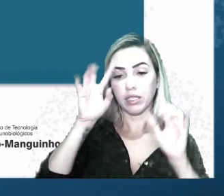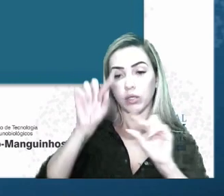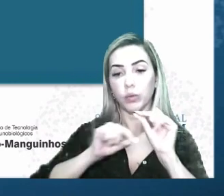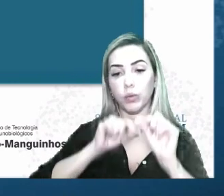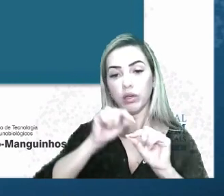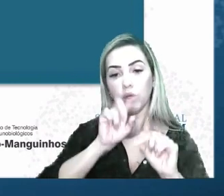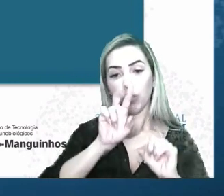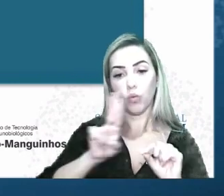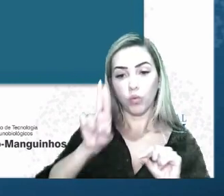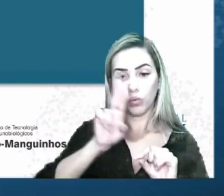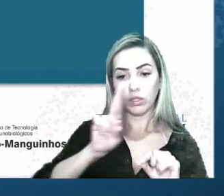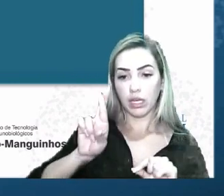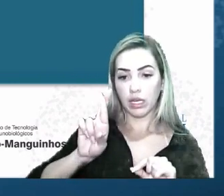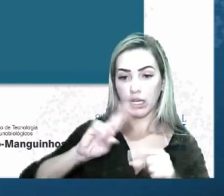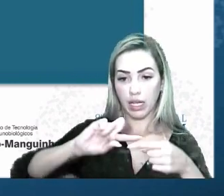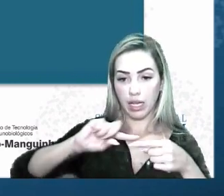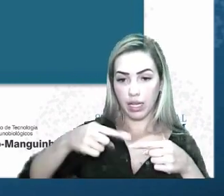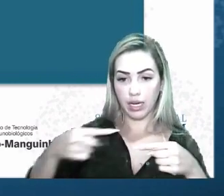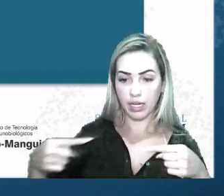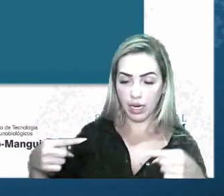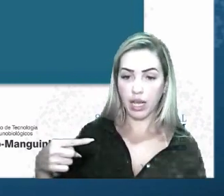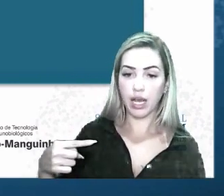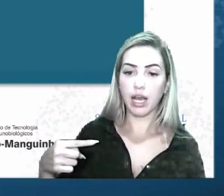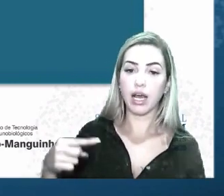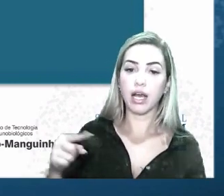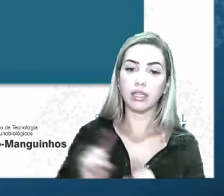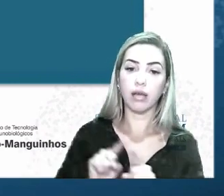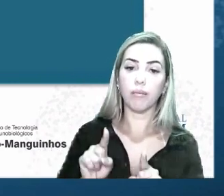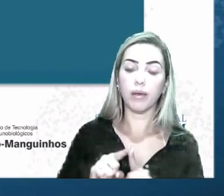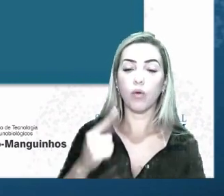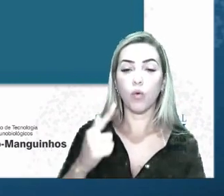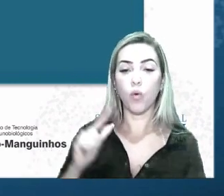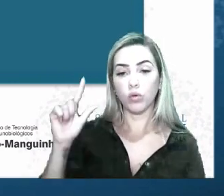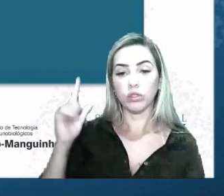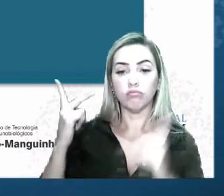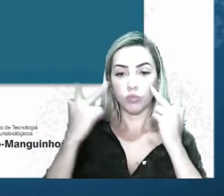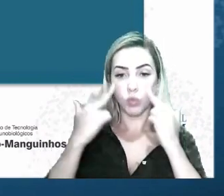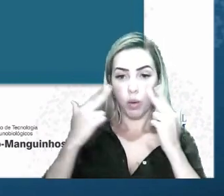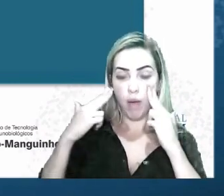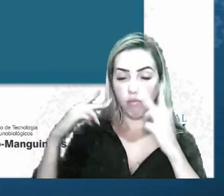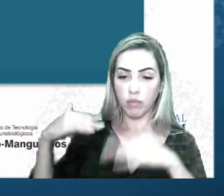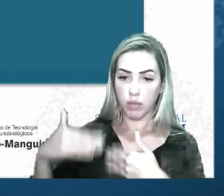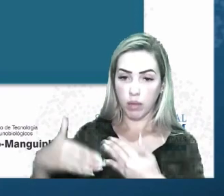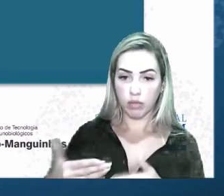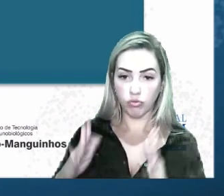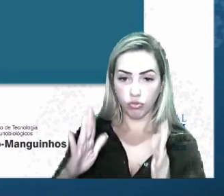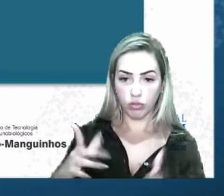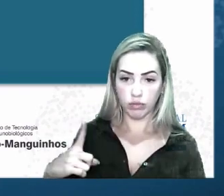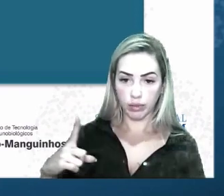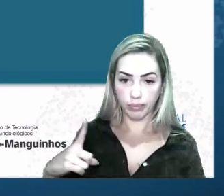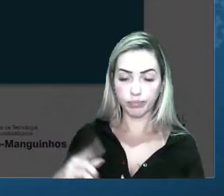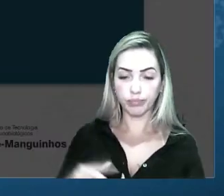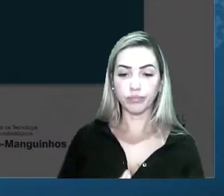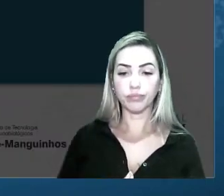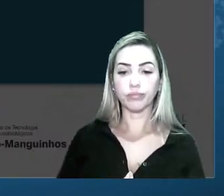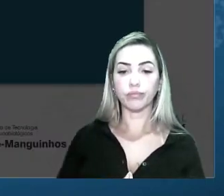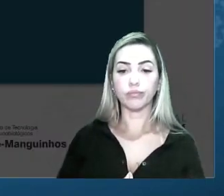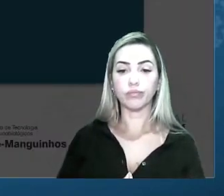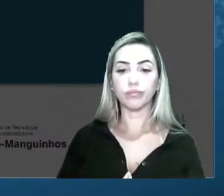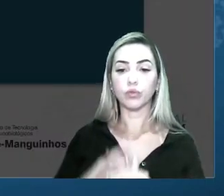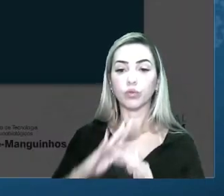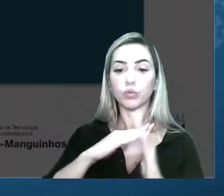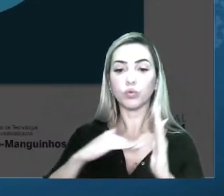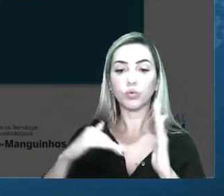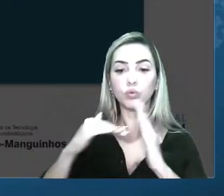de RNA self-amplifying quanto as convencionais. E todas essas